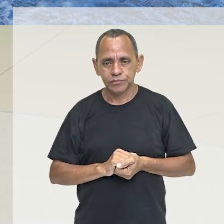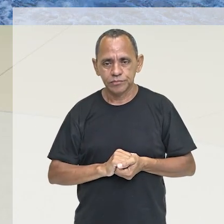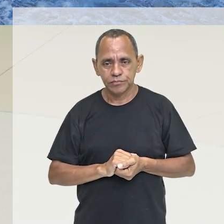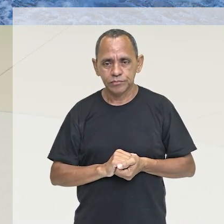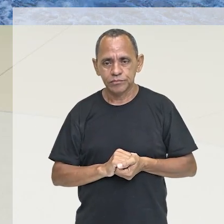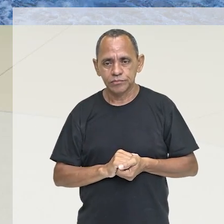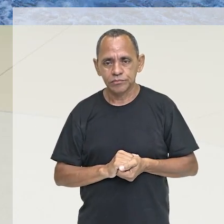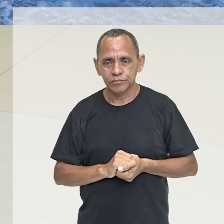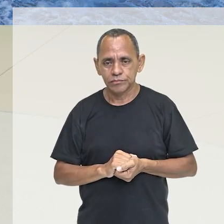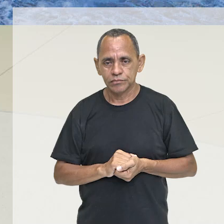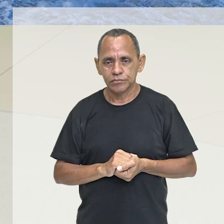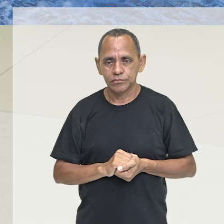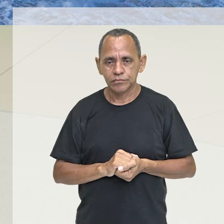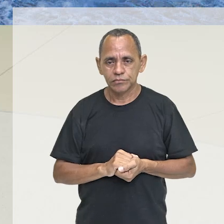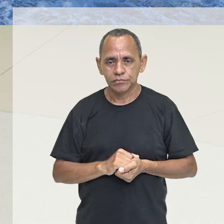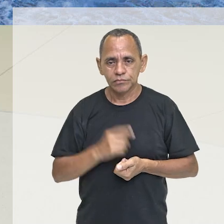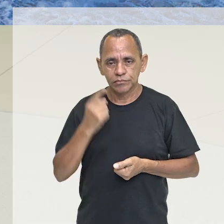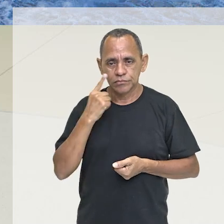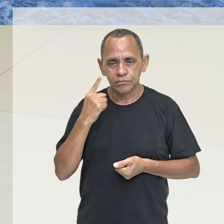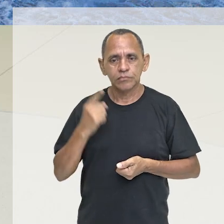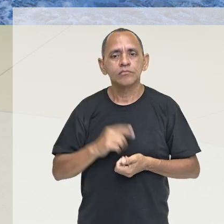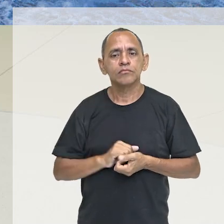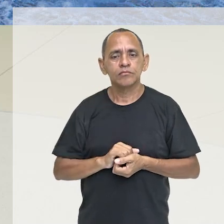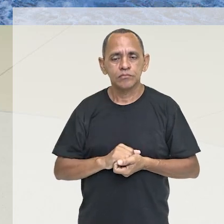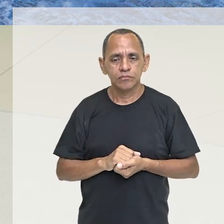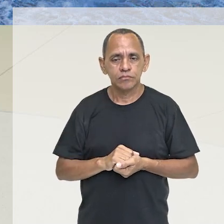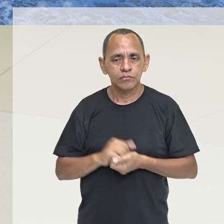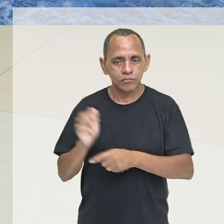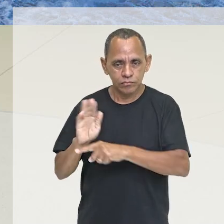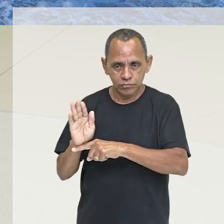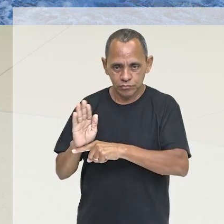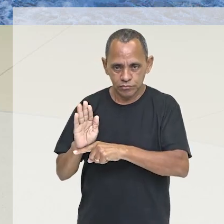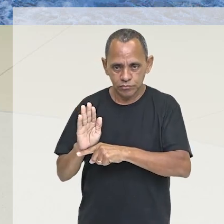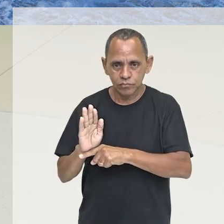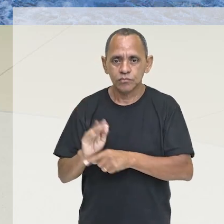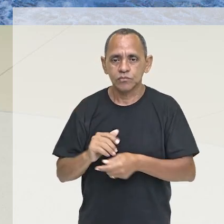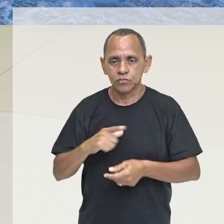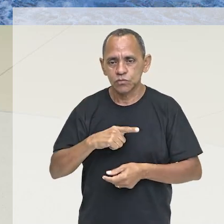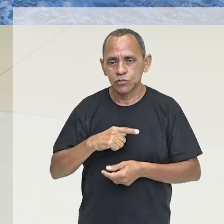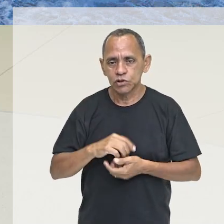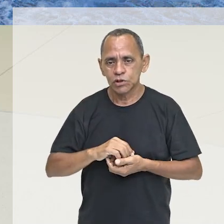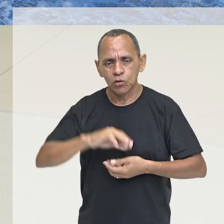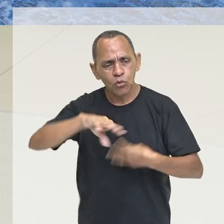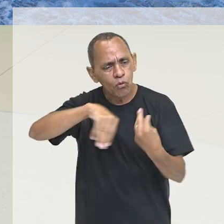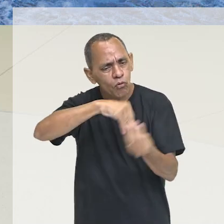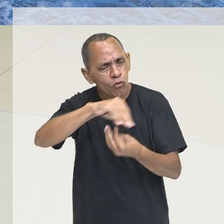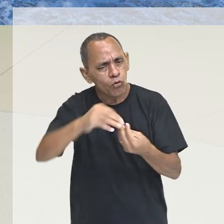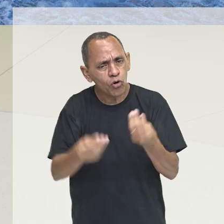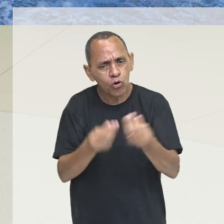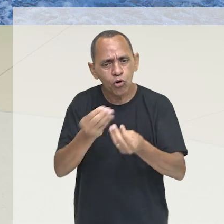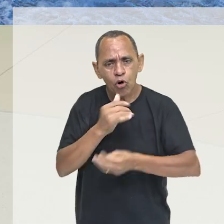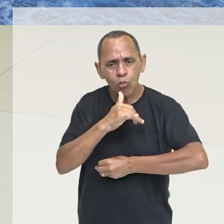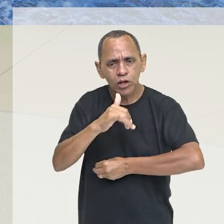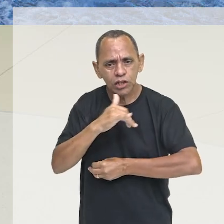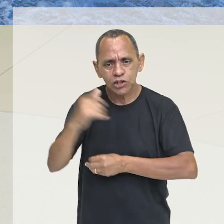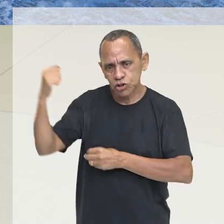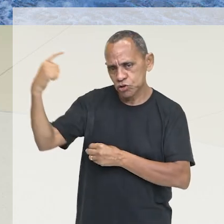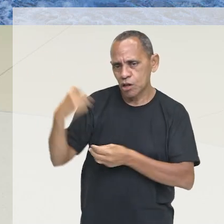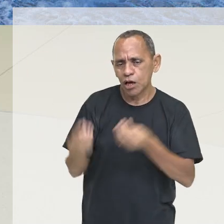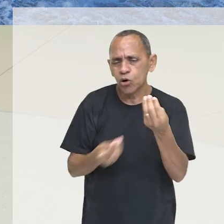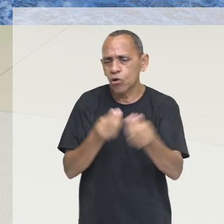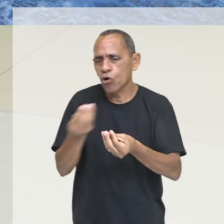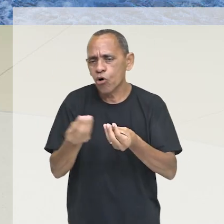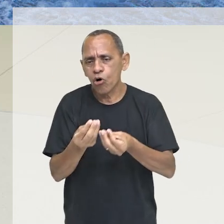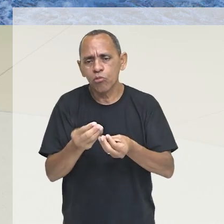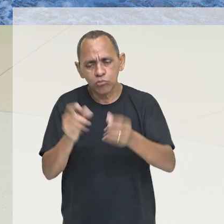Muito bem. Viram aí nesta animação que envolveu a energia solar e como